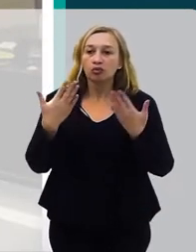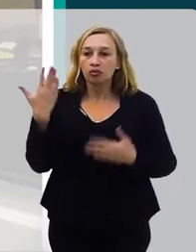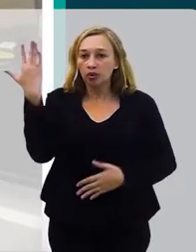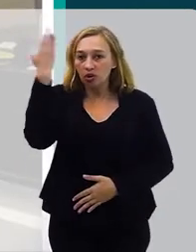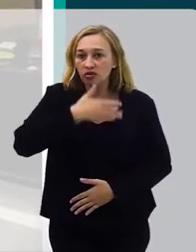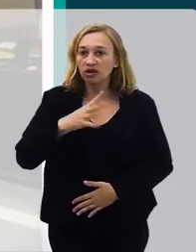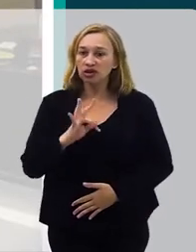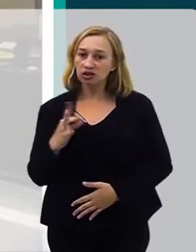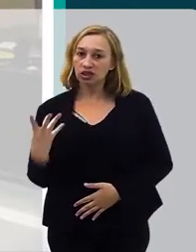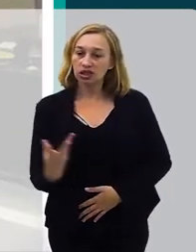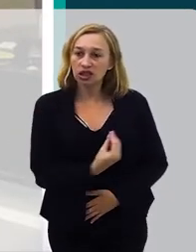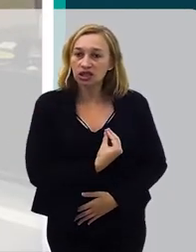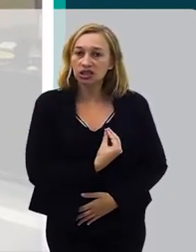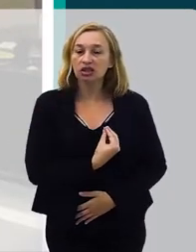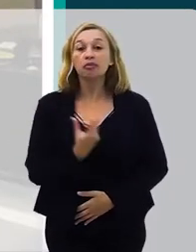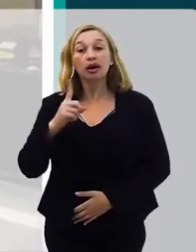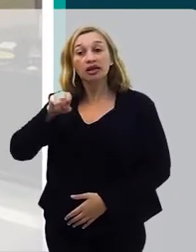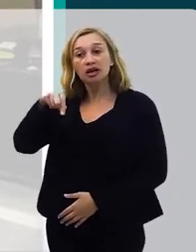transexualidade para poder estar